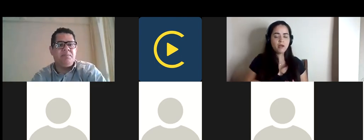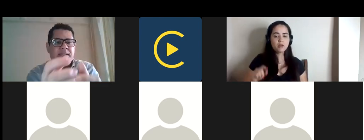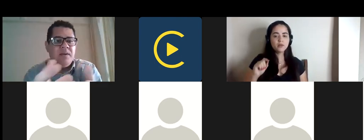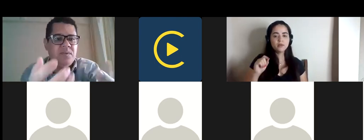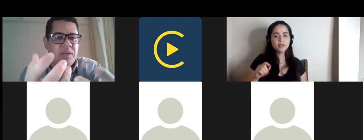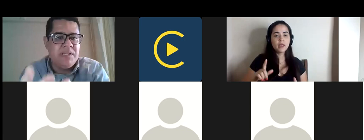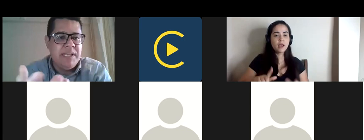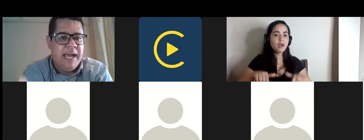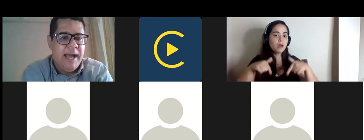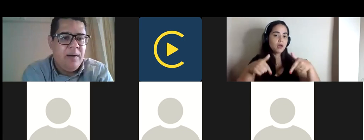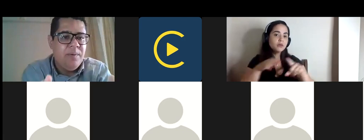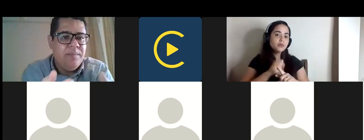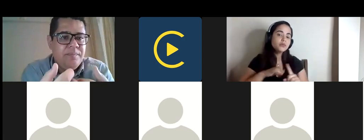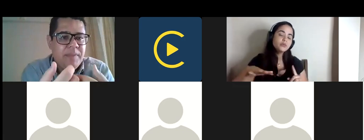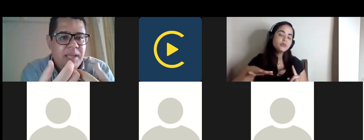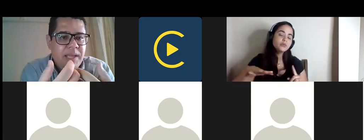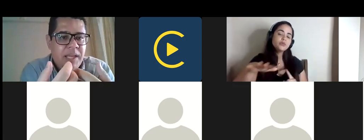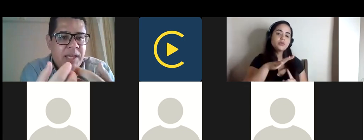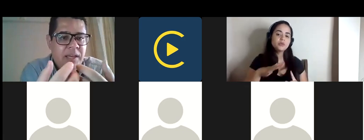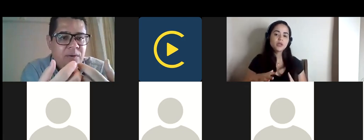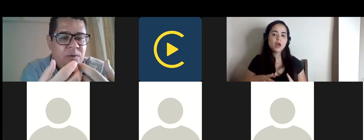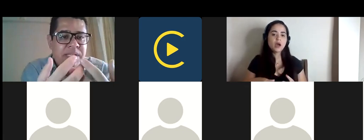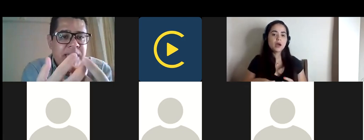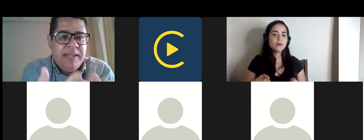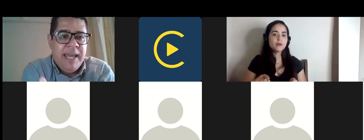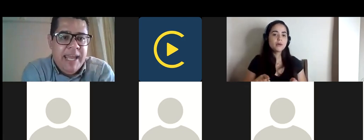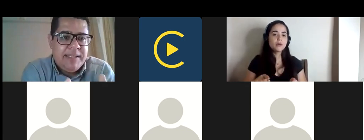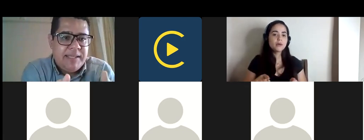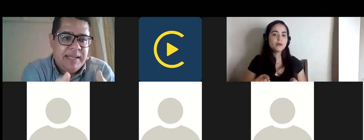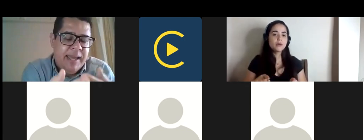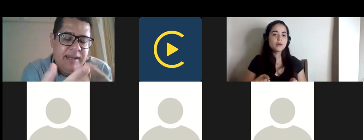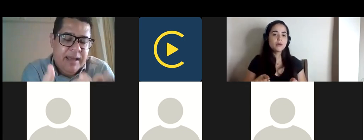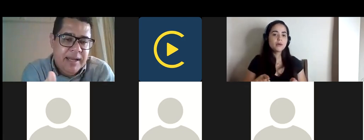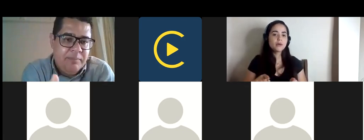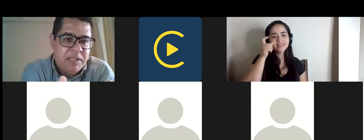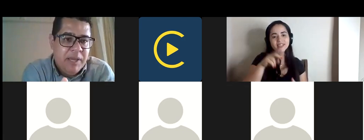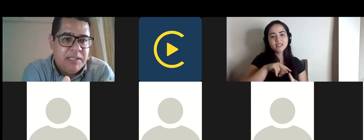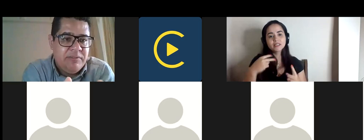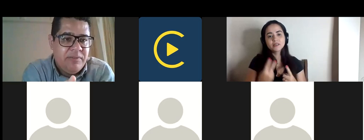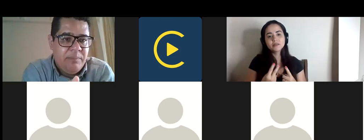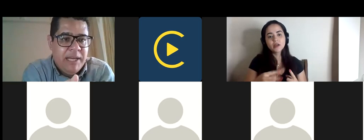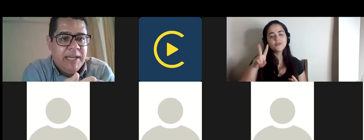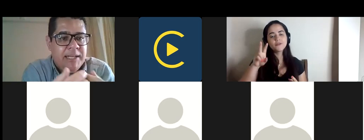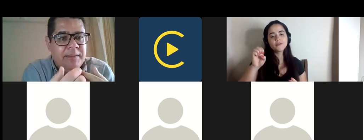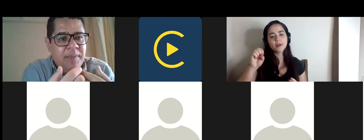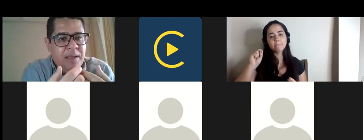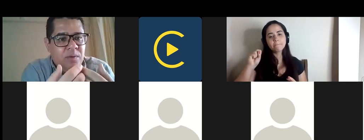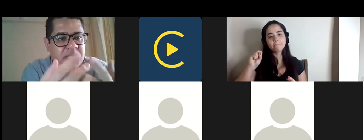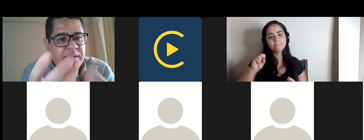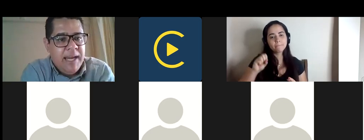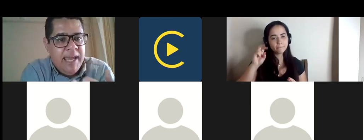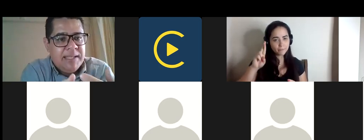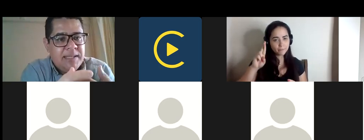sociedade que me inspira sobre a ação social e os interesses, né, na perspectiva weberiana,